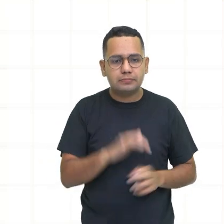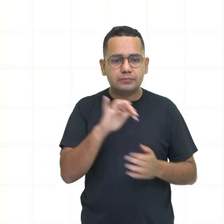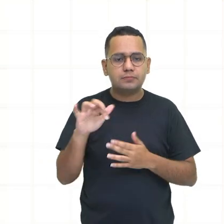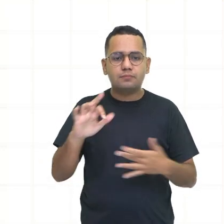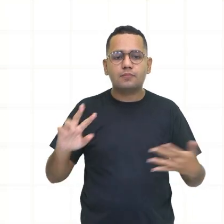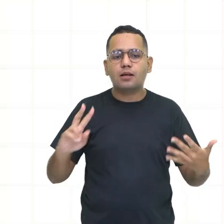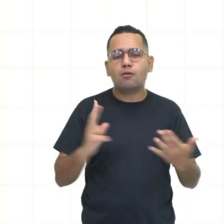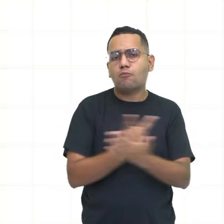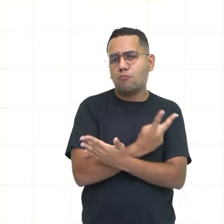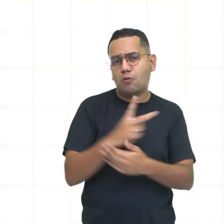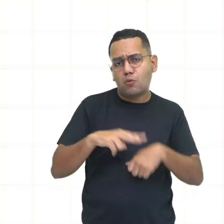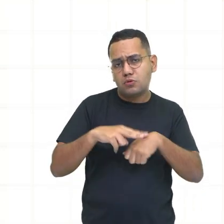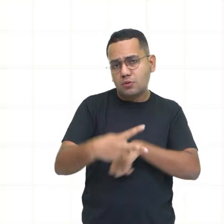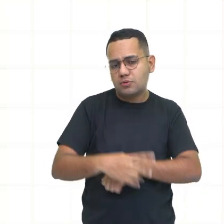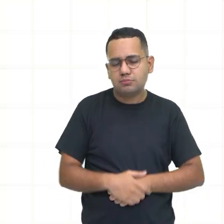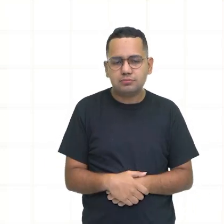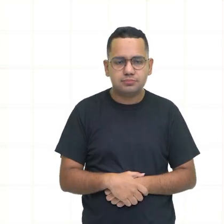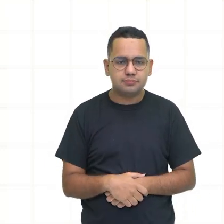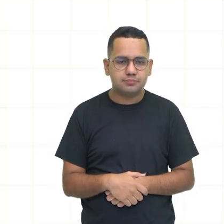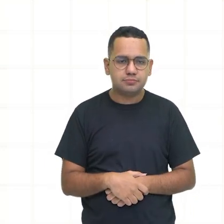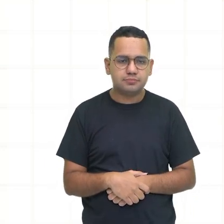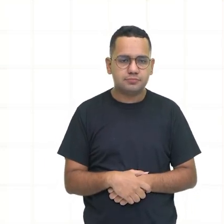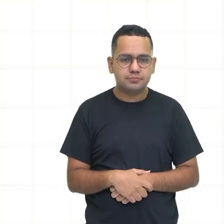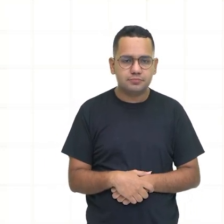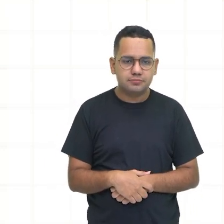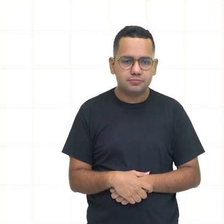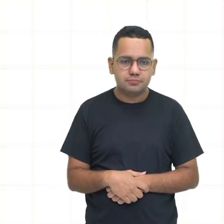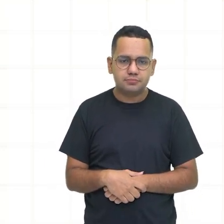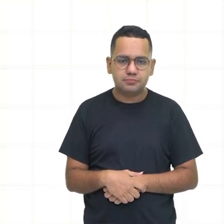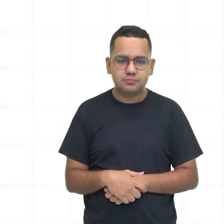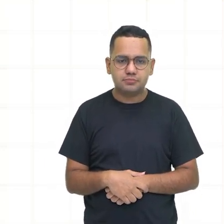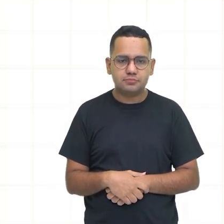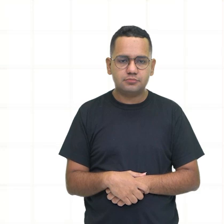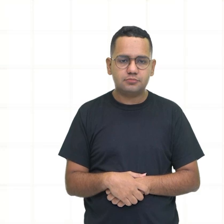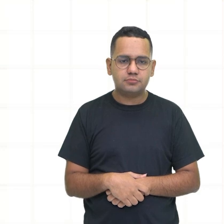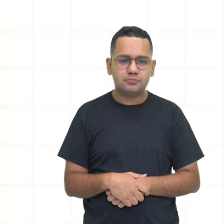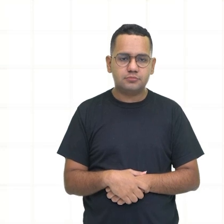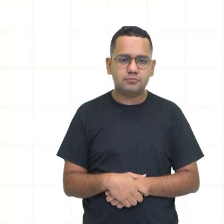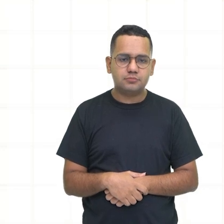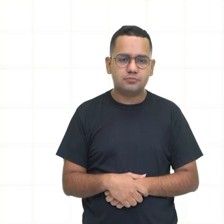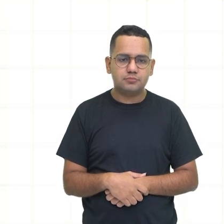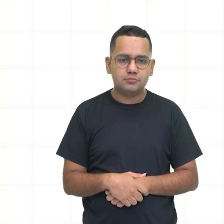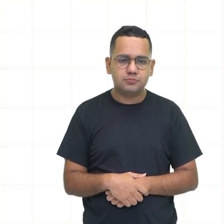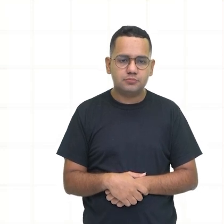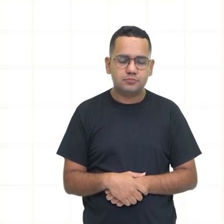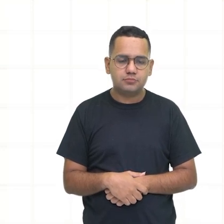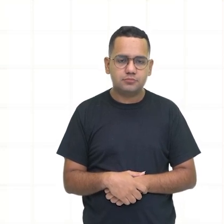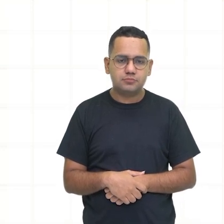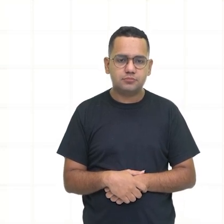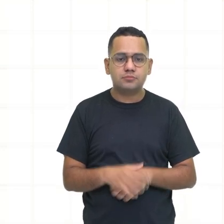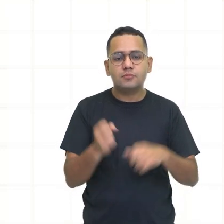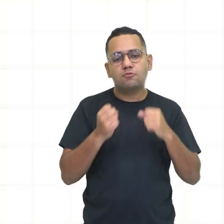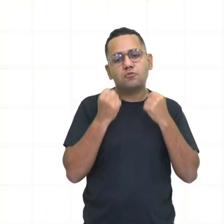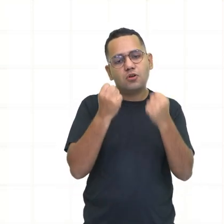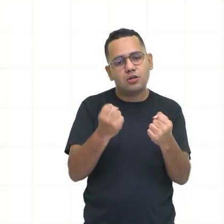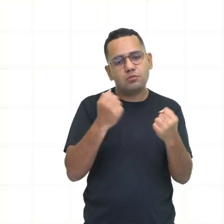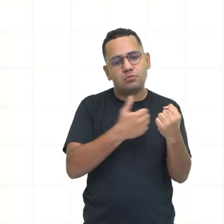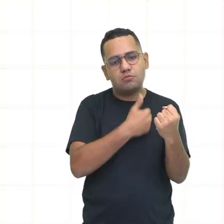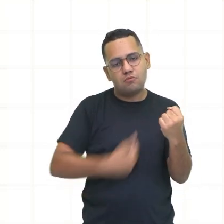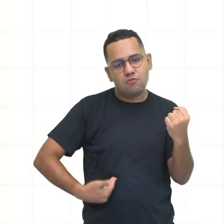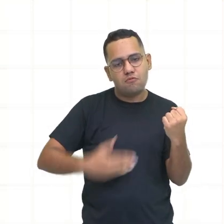consequências. Vamos observar aqui o fortalecimento do governo central e diminuição da influência da